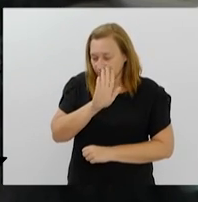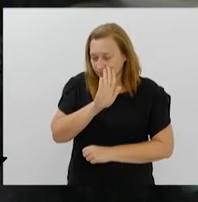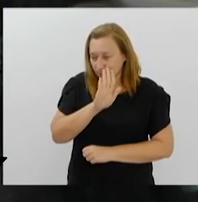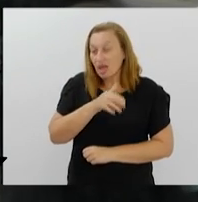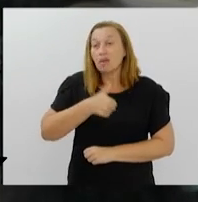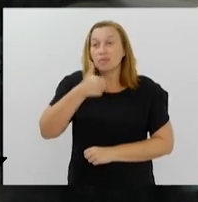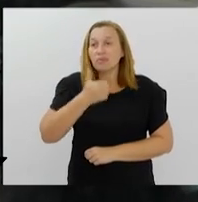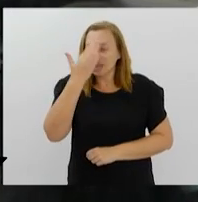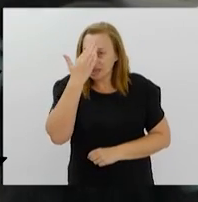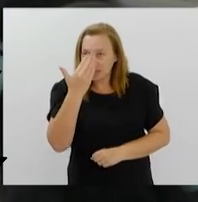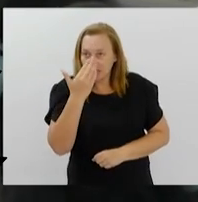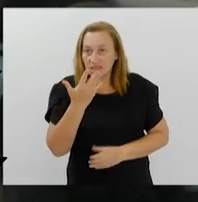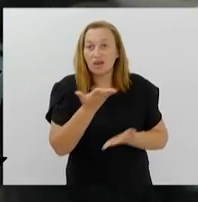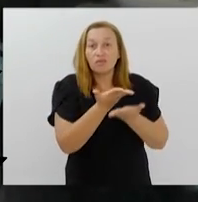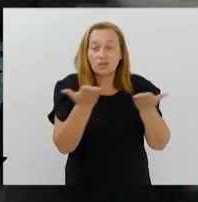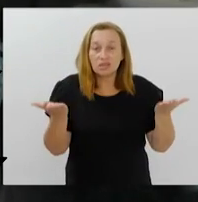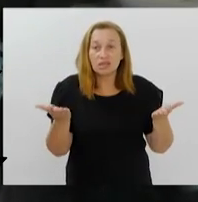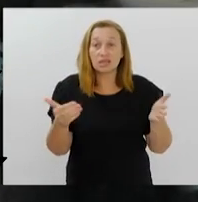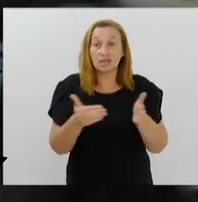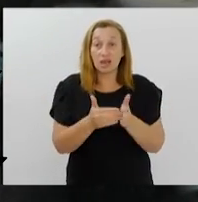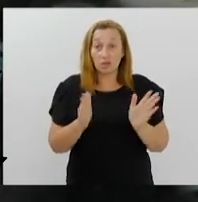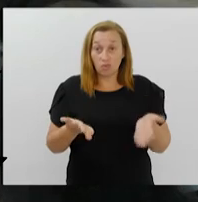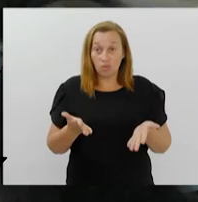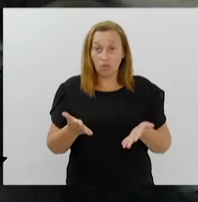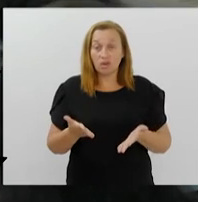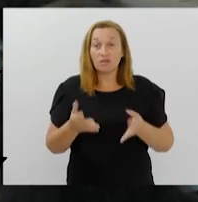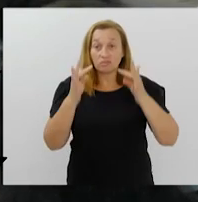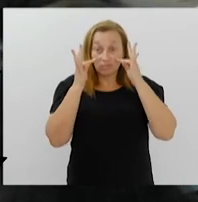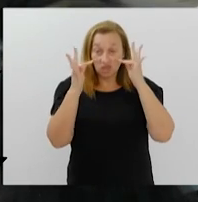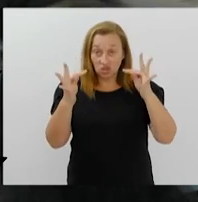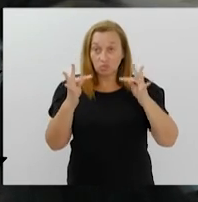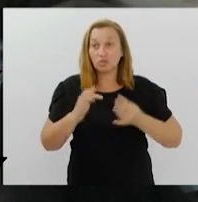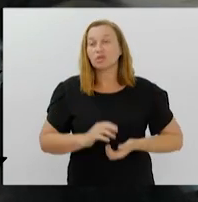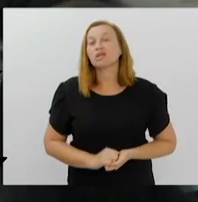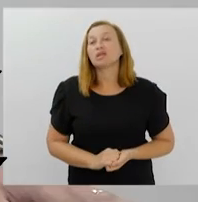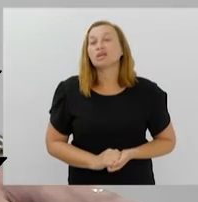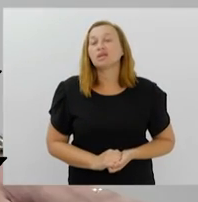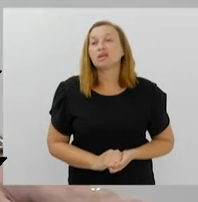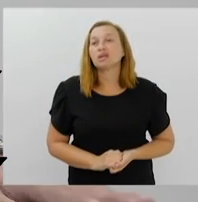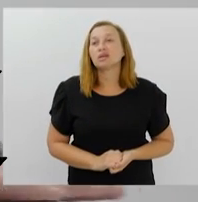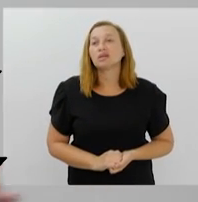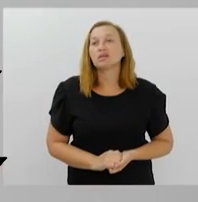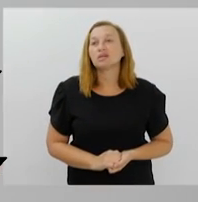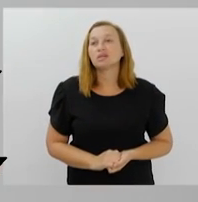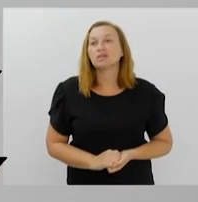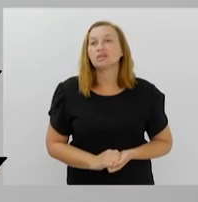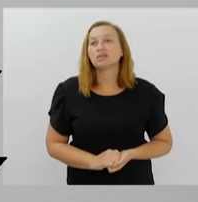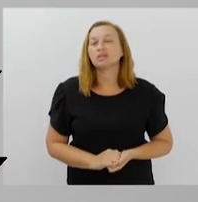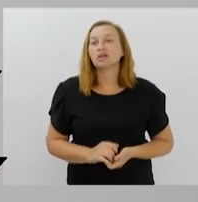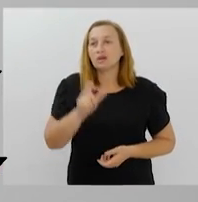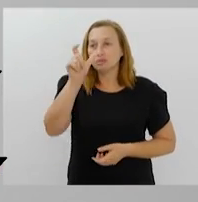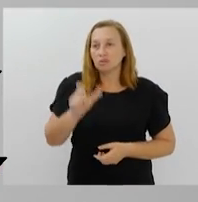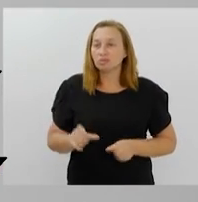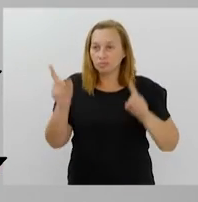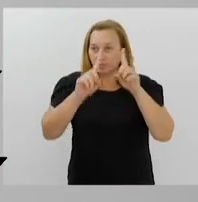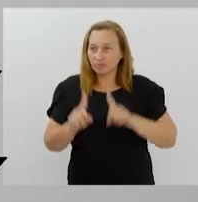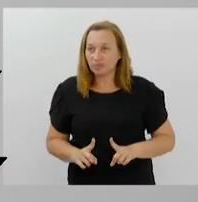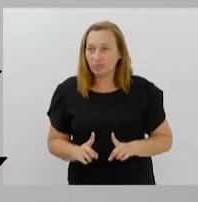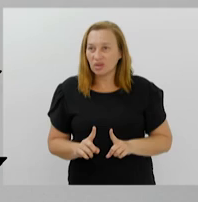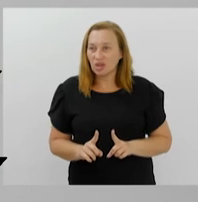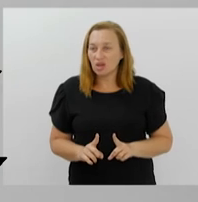primeiro agradecer as pessoas que estão aqui até agora e fazer um testemunho a causa das pessoas com deficiência nunca foi uma